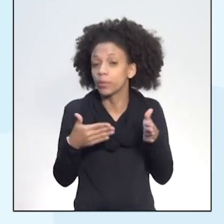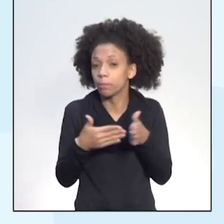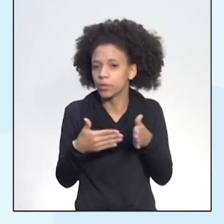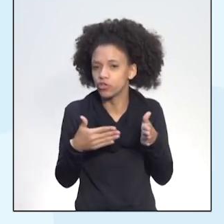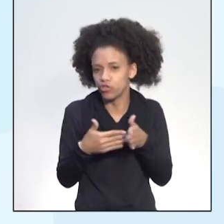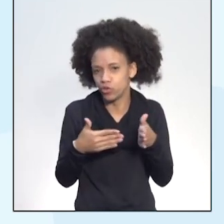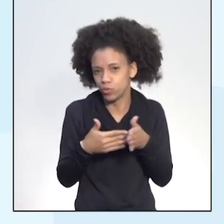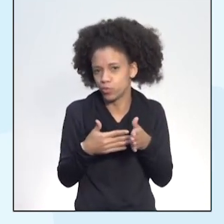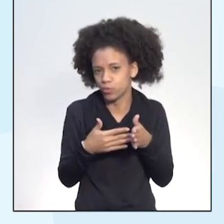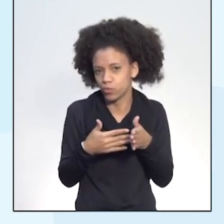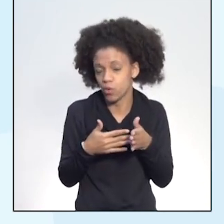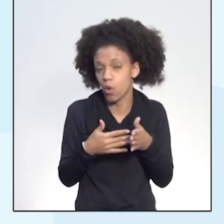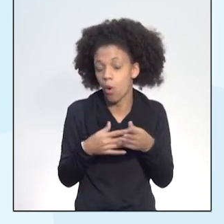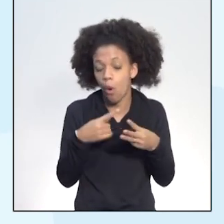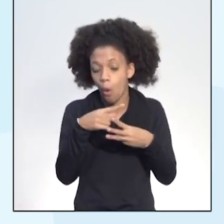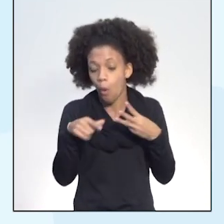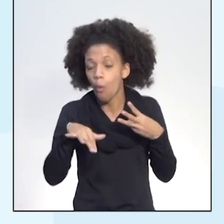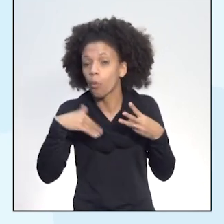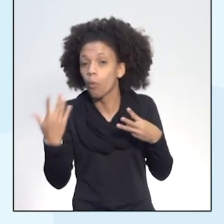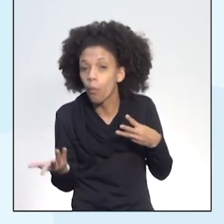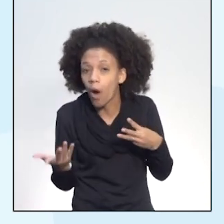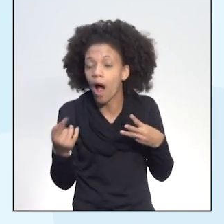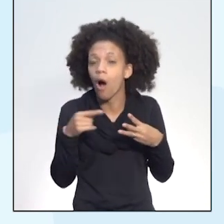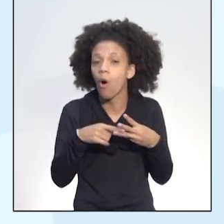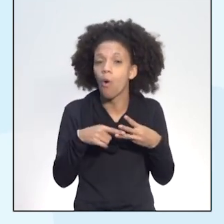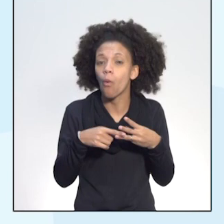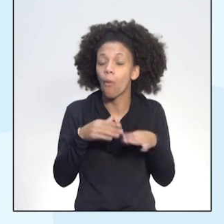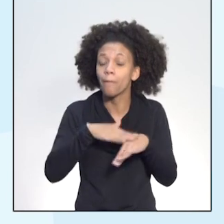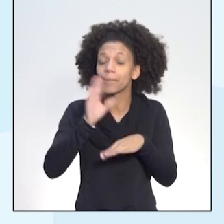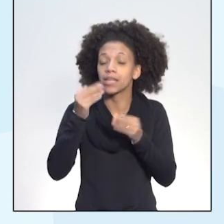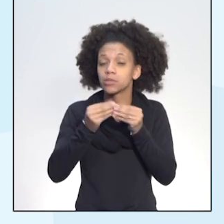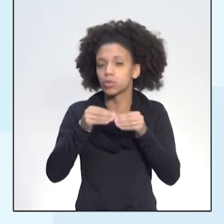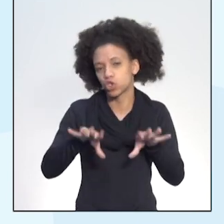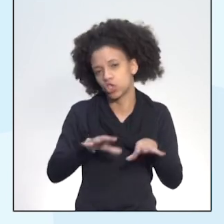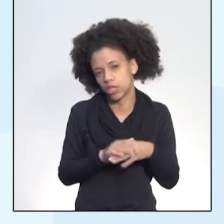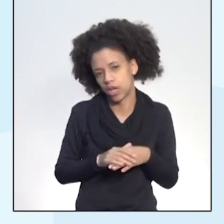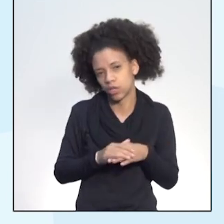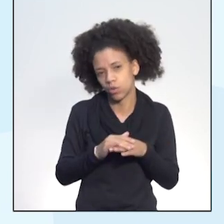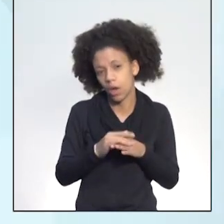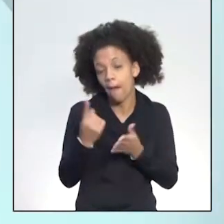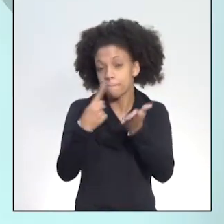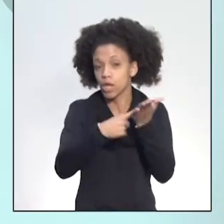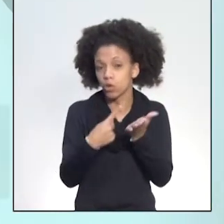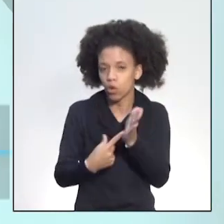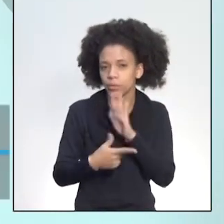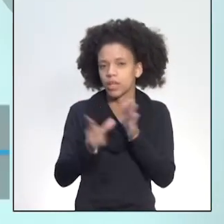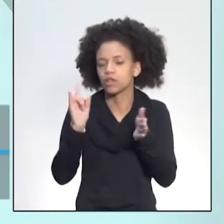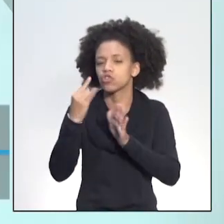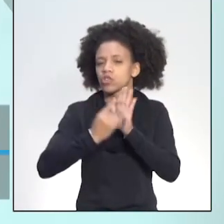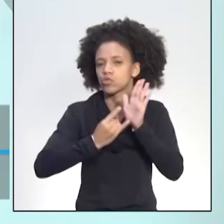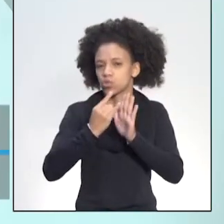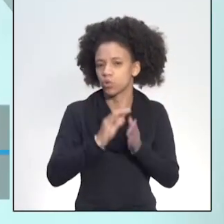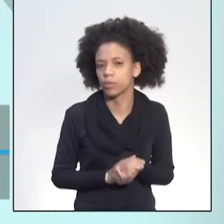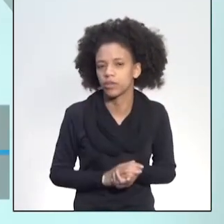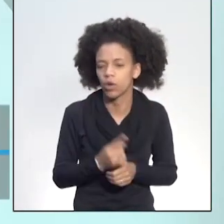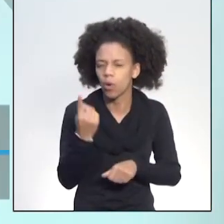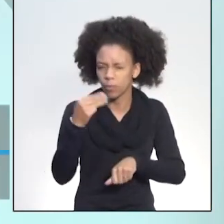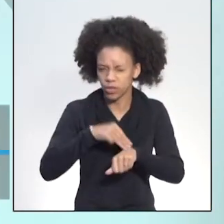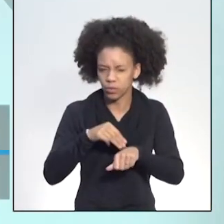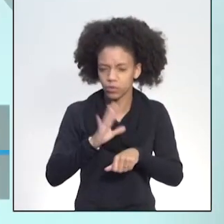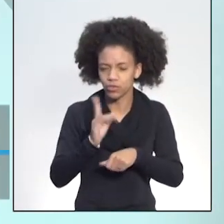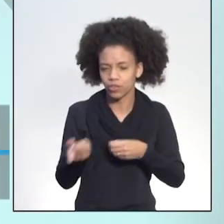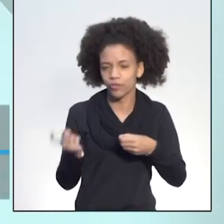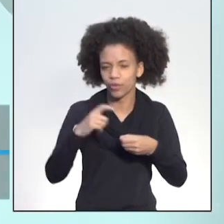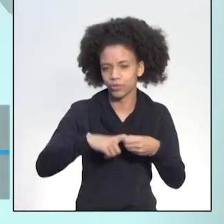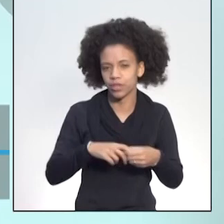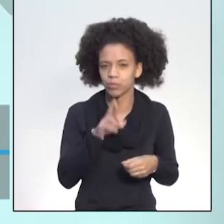Austro-Húngaro, qual deles foi o maior prejudicado pelo Tratado de Versailles? 1 minuto, já